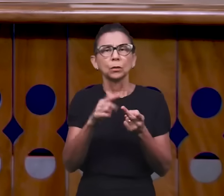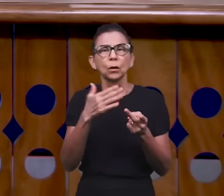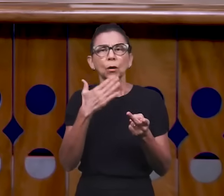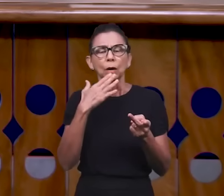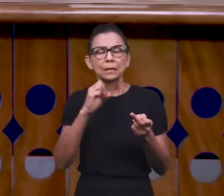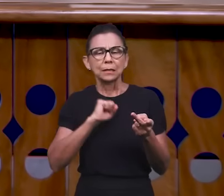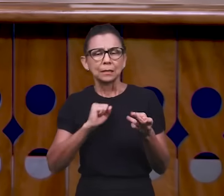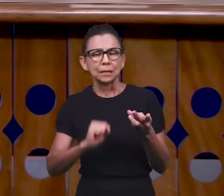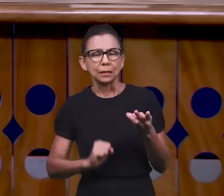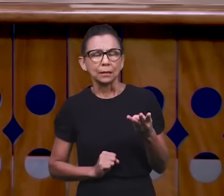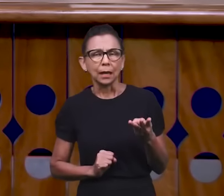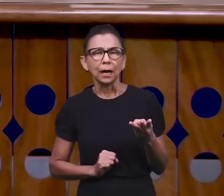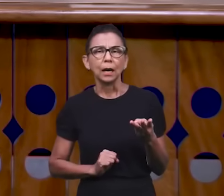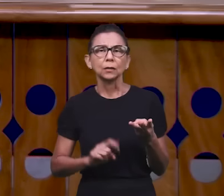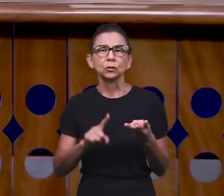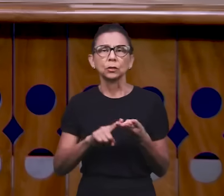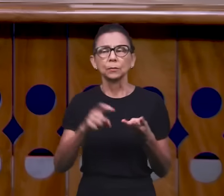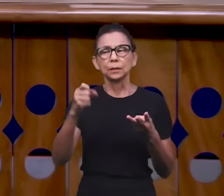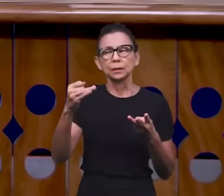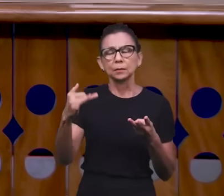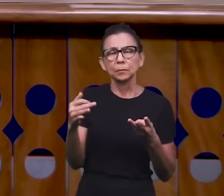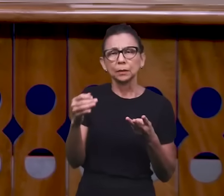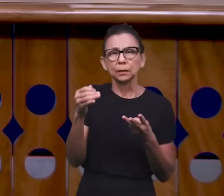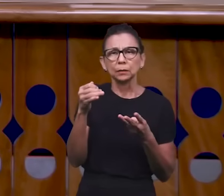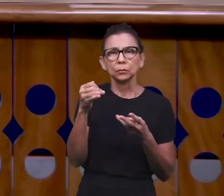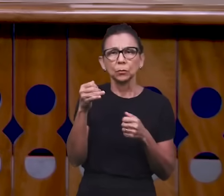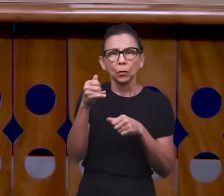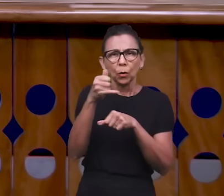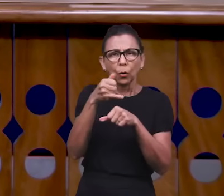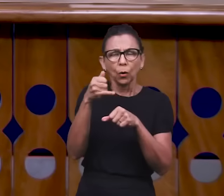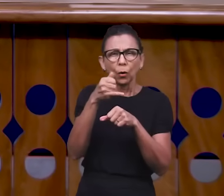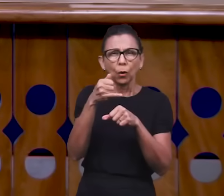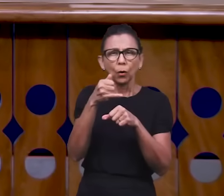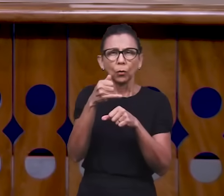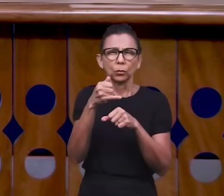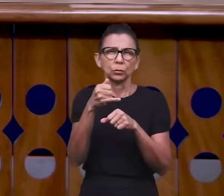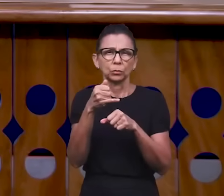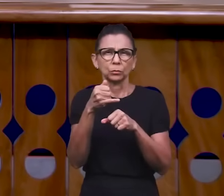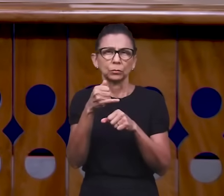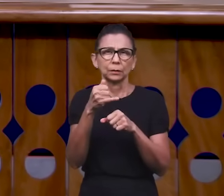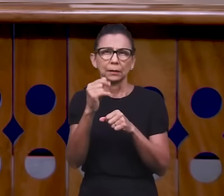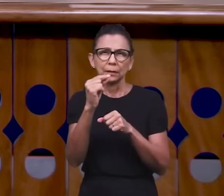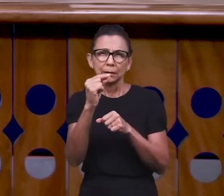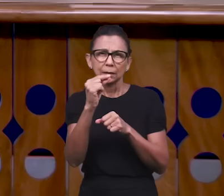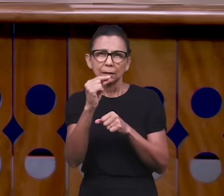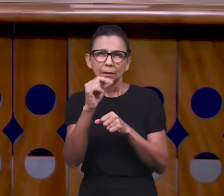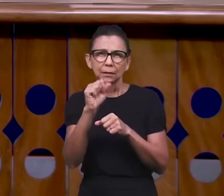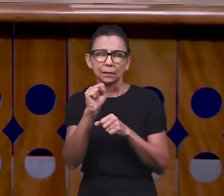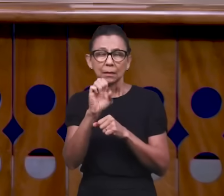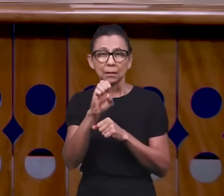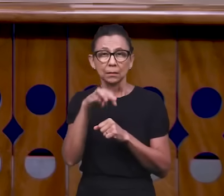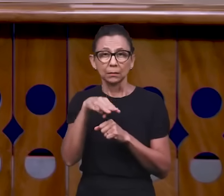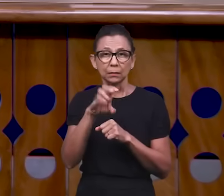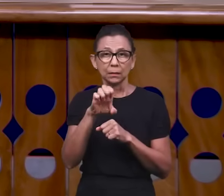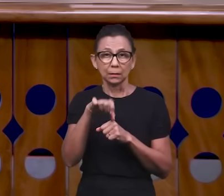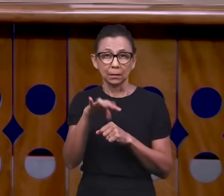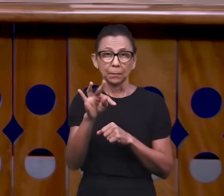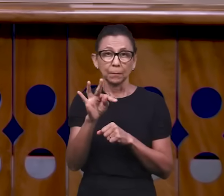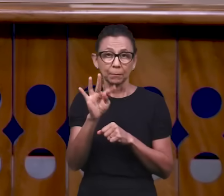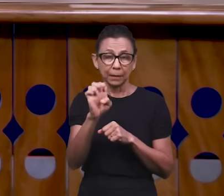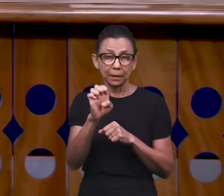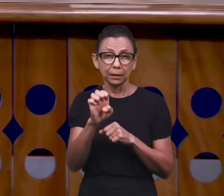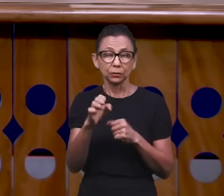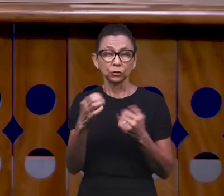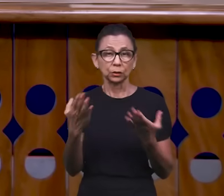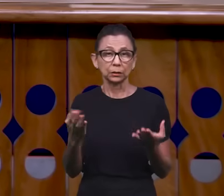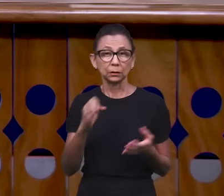quando fala do mosto, do óleo, da semente e etc., ele está se referindo tanto à situação